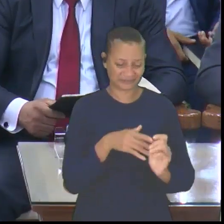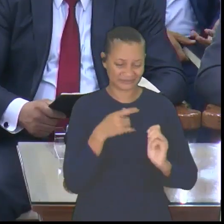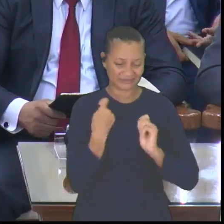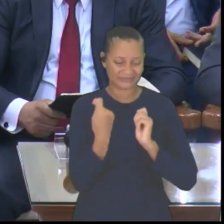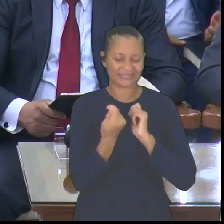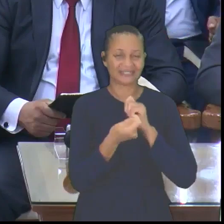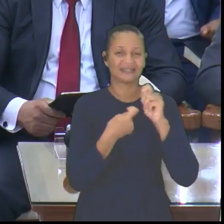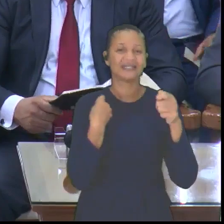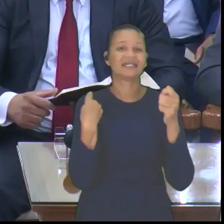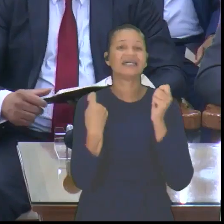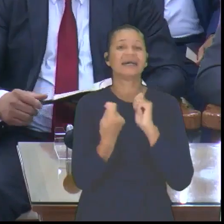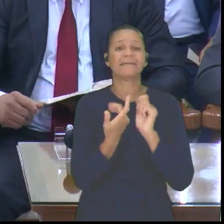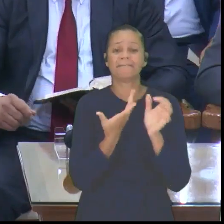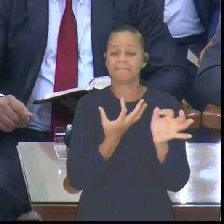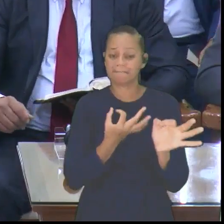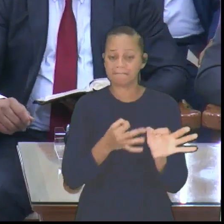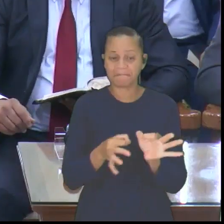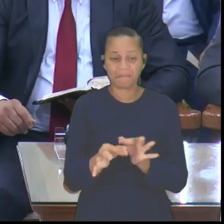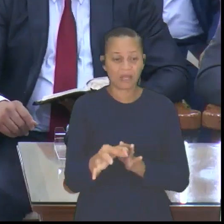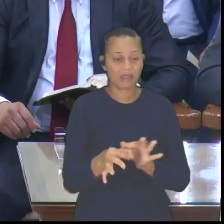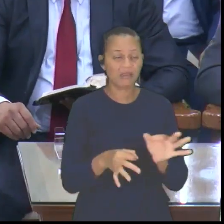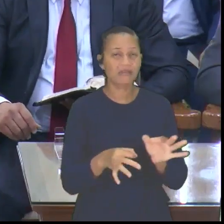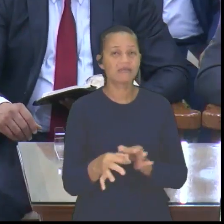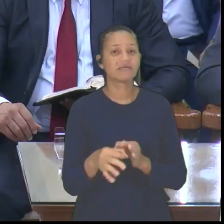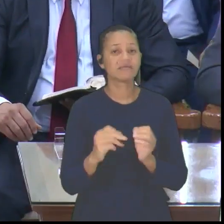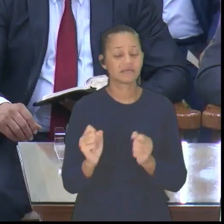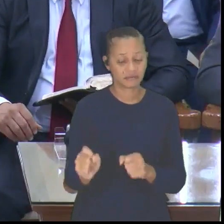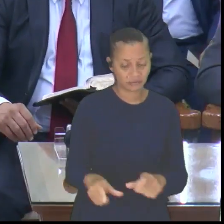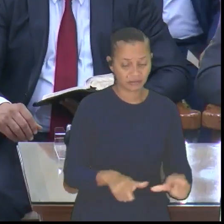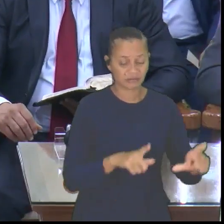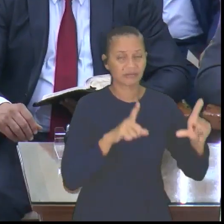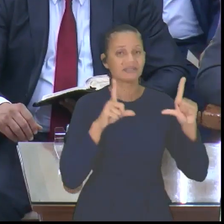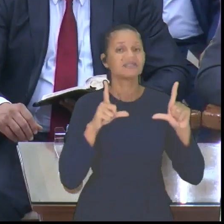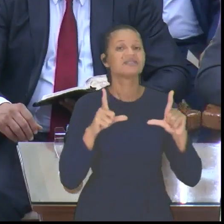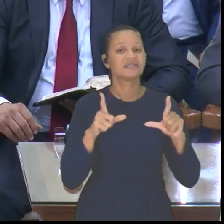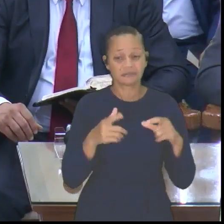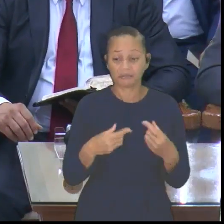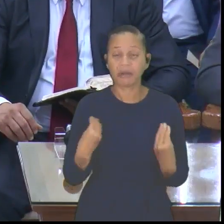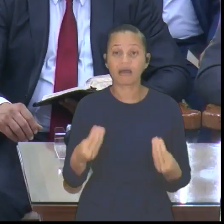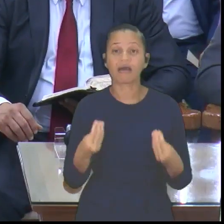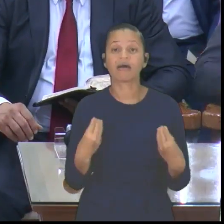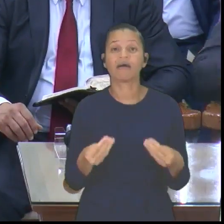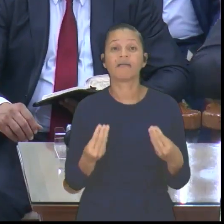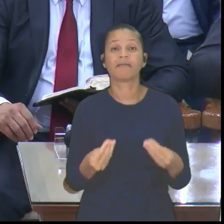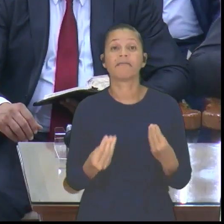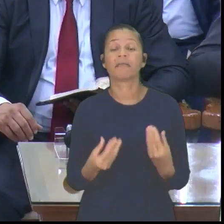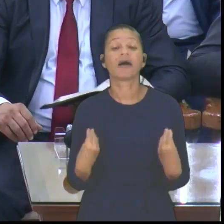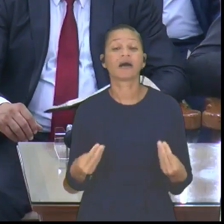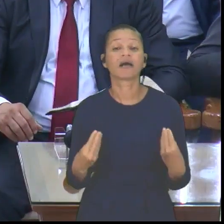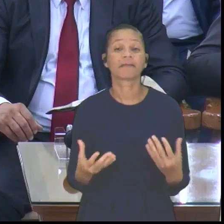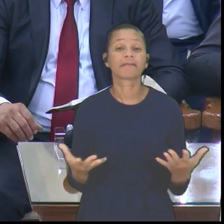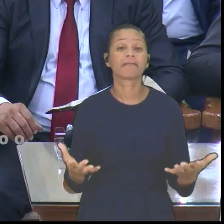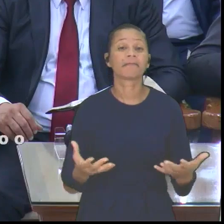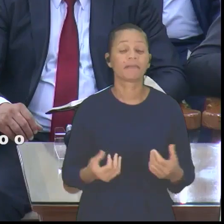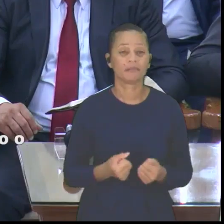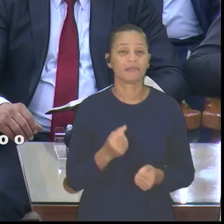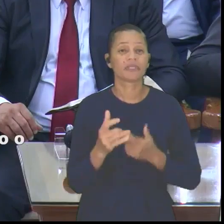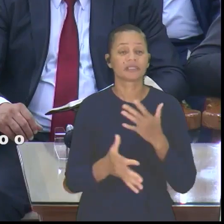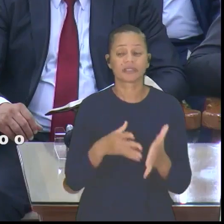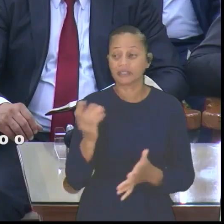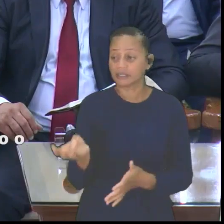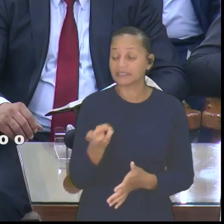Aleluia. Se prepare. Passa a tela. Se prepare. Se prepare para quê? Se prepare para quê? De